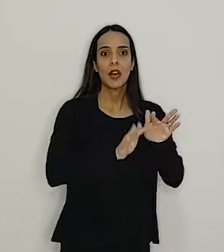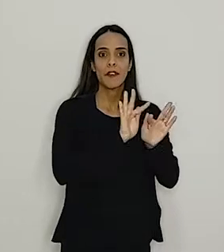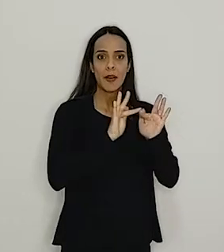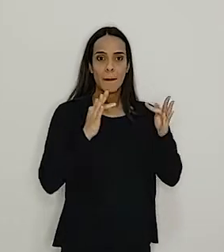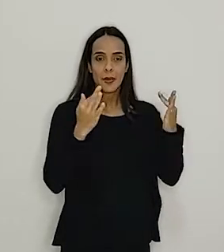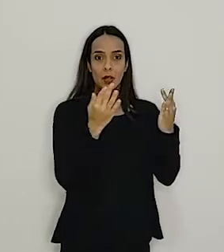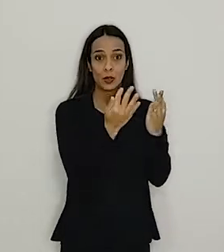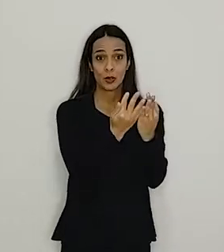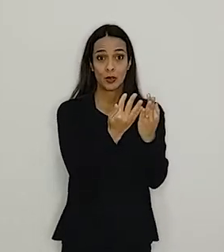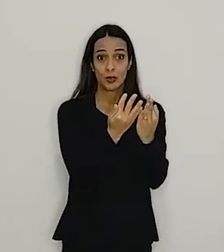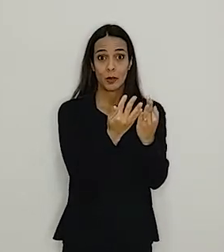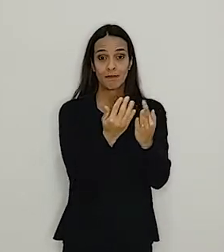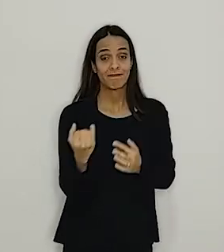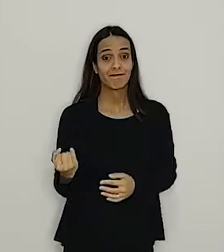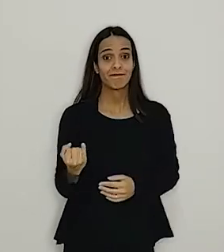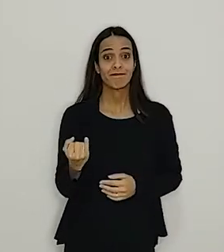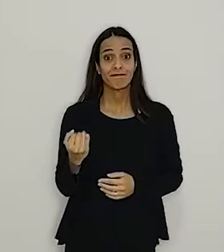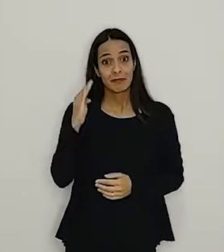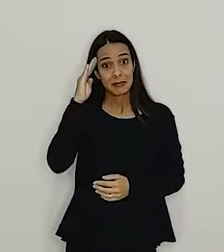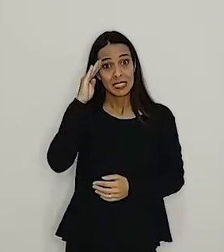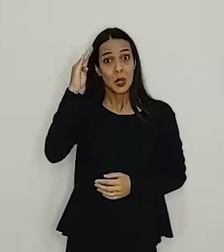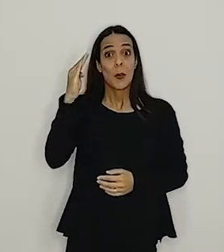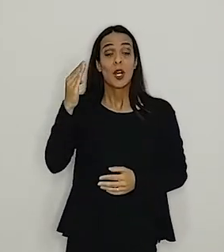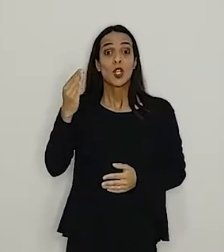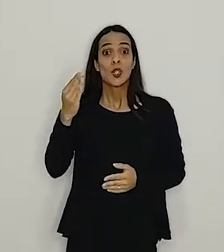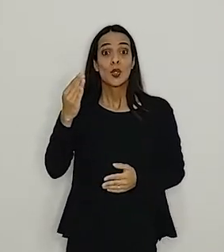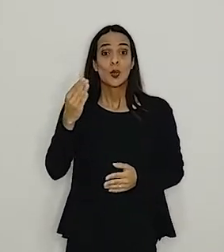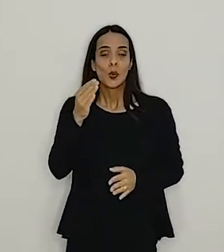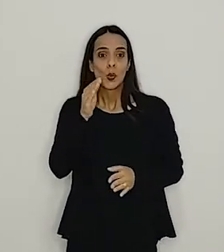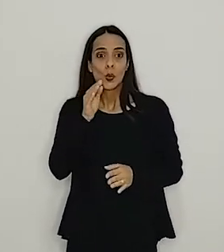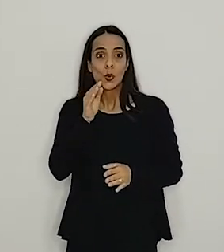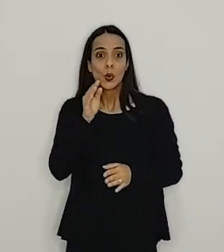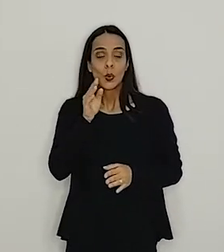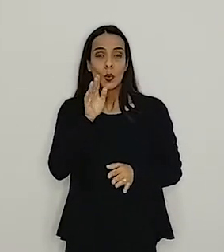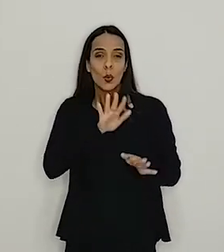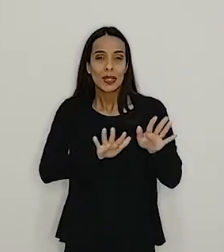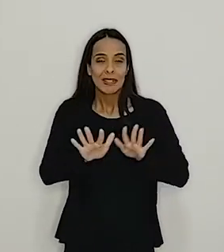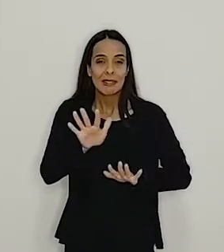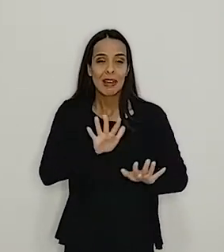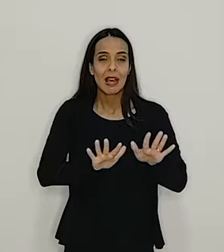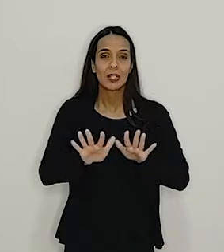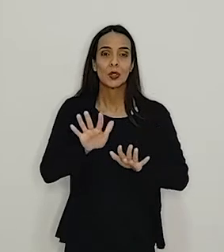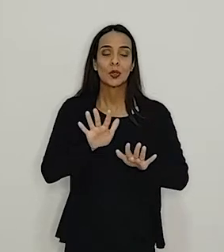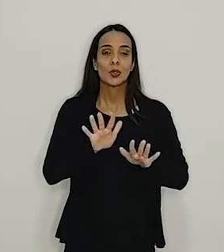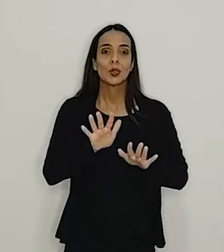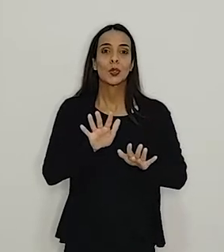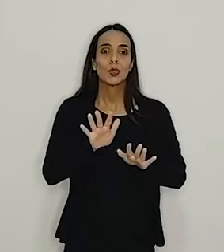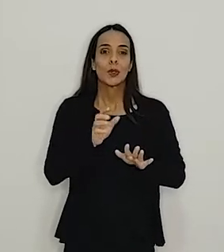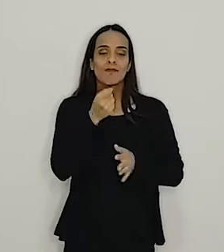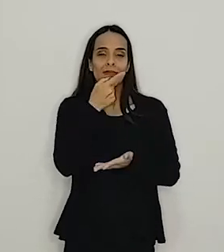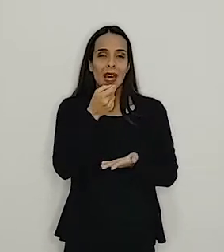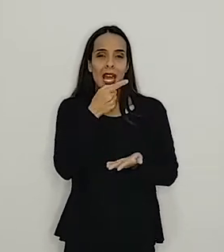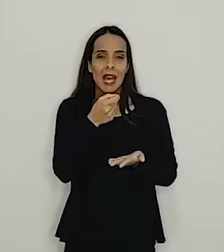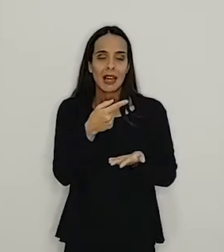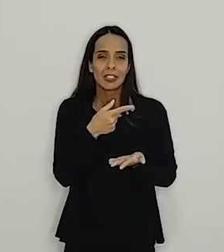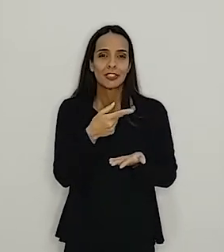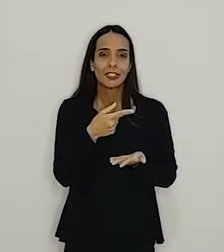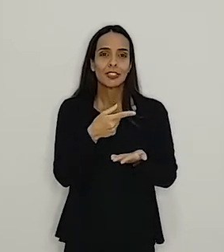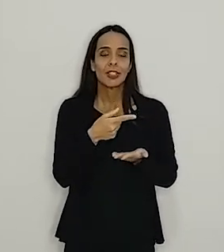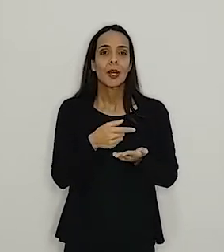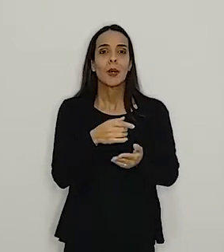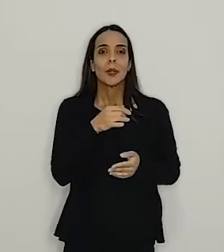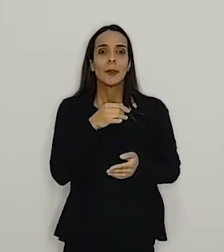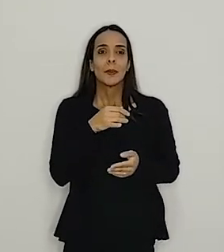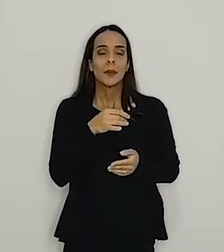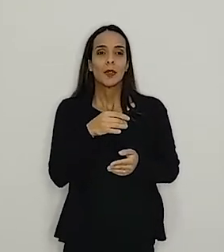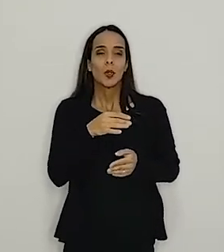familiar, principalmente com cuidados paliativos, diante de uma situação de uma doença não curável e uma situação